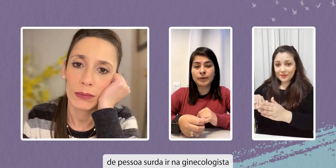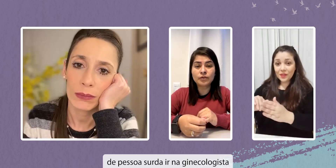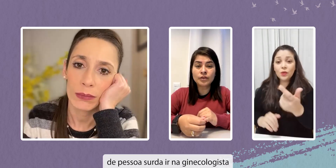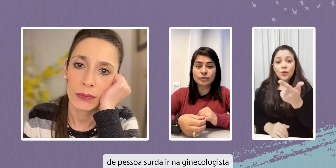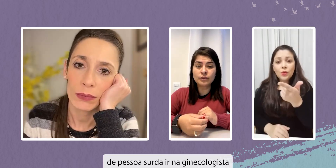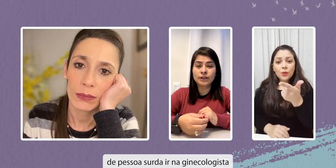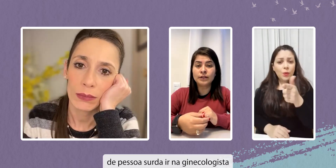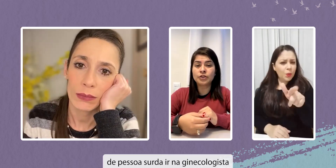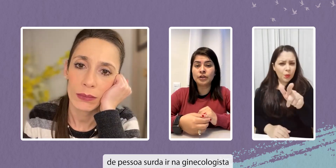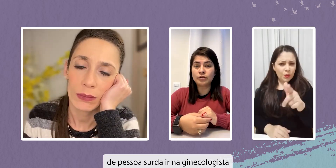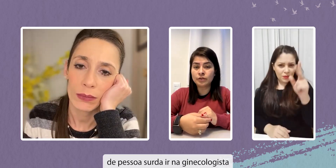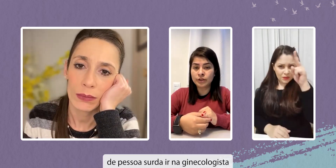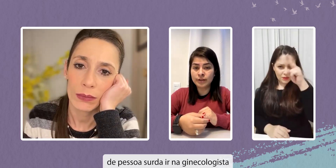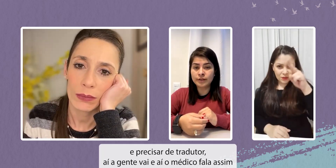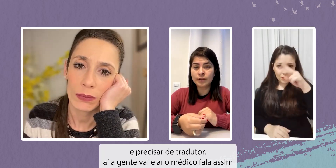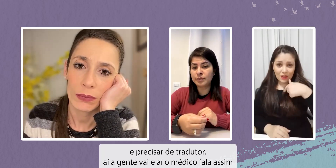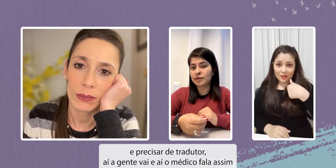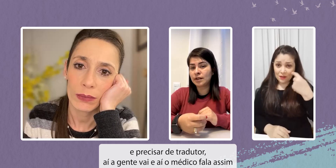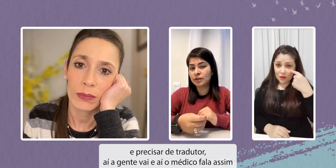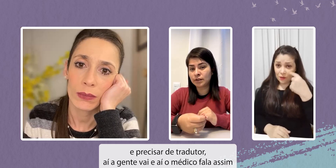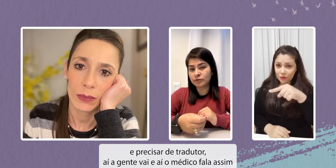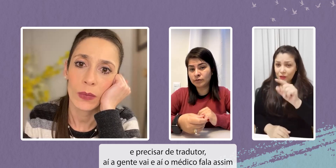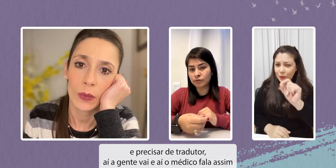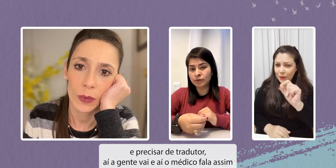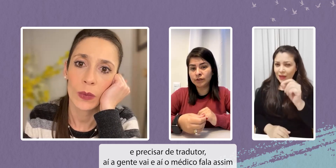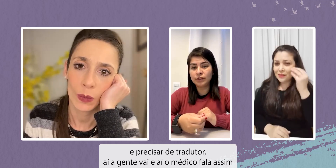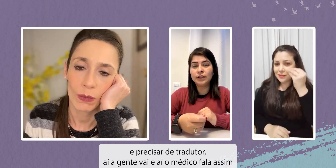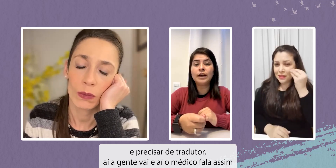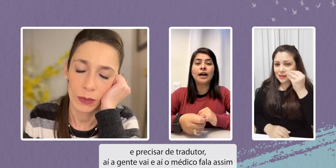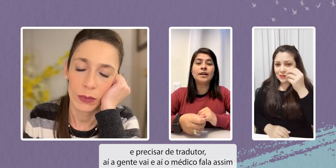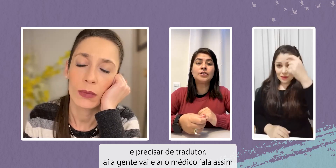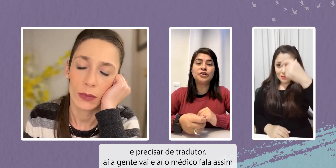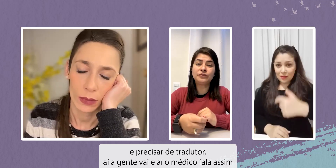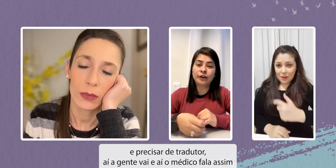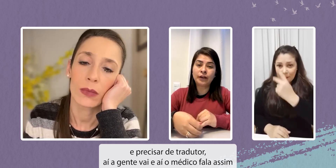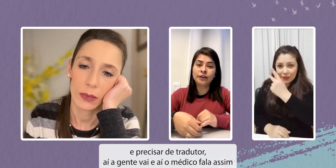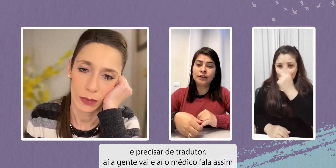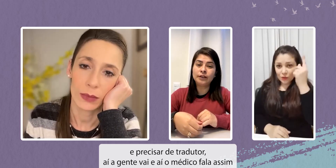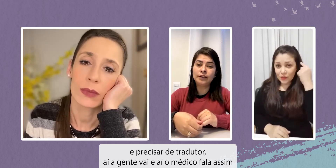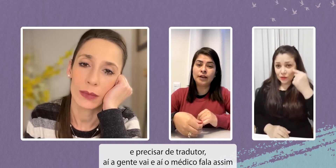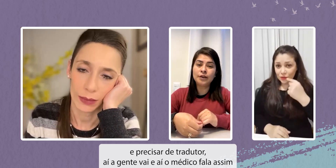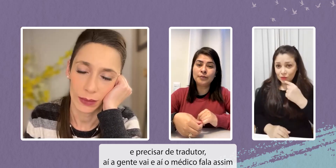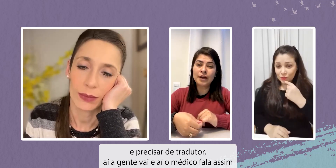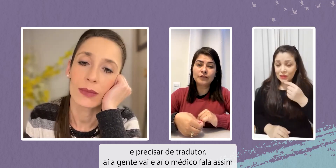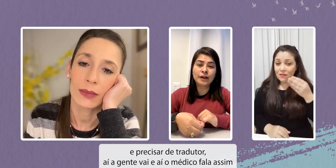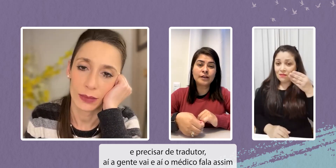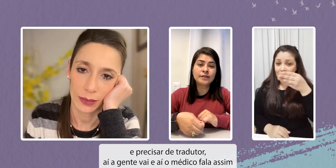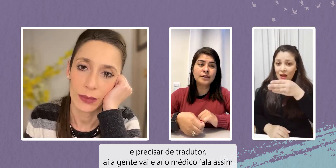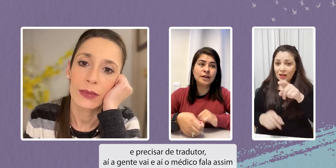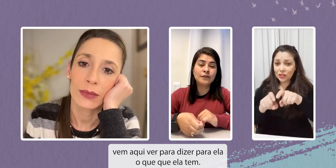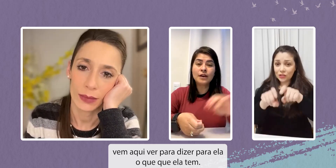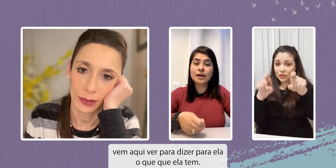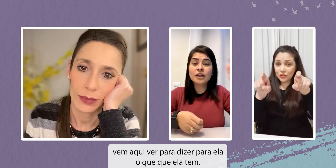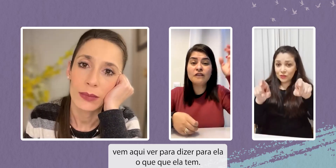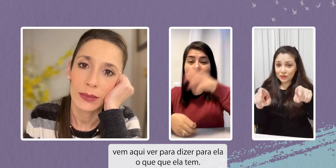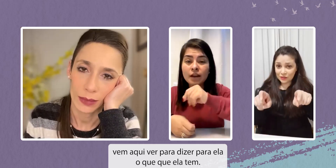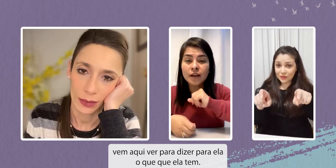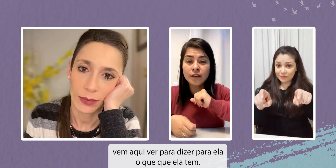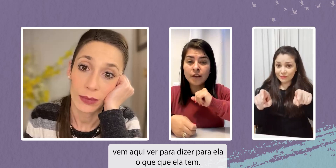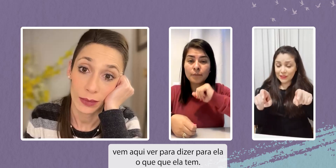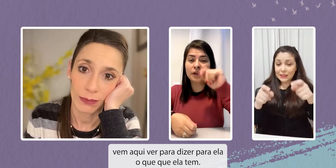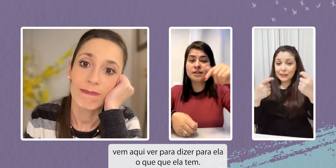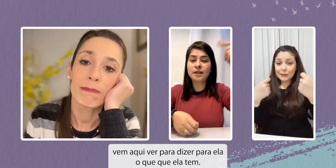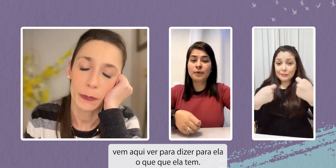de pessoa surda ir na ginecologista e precisar de tradutor. Aí a gente vai, e aí o médico fala assim: vem aqui